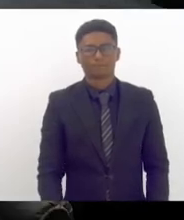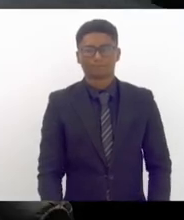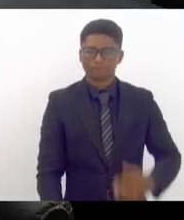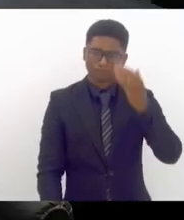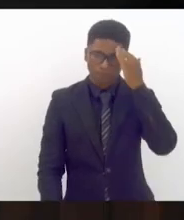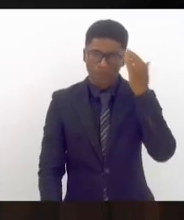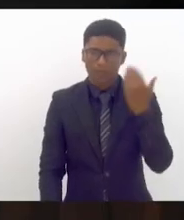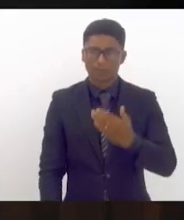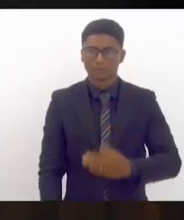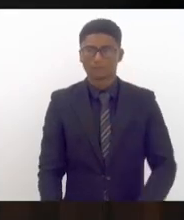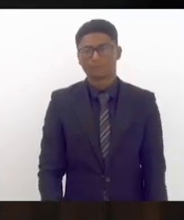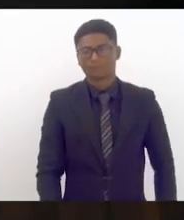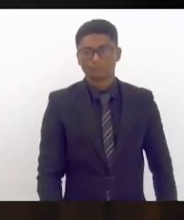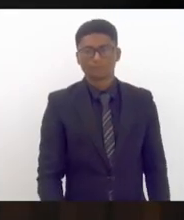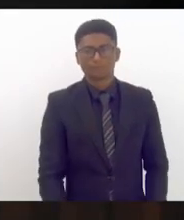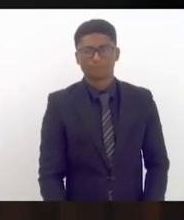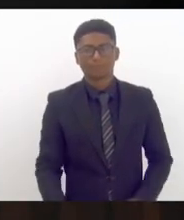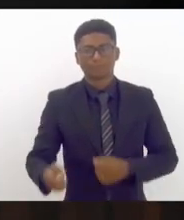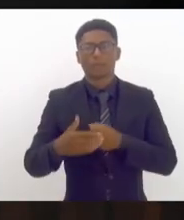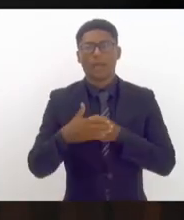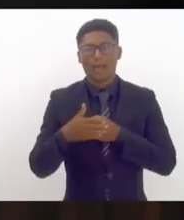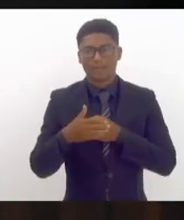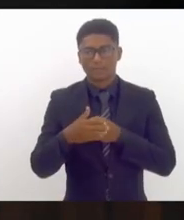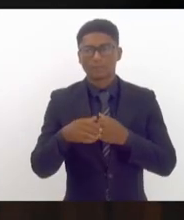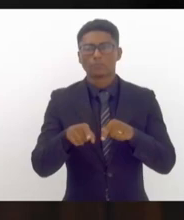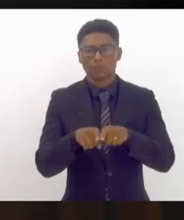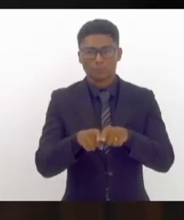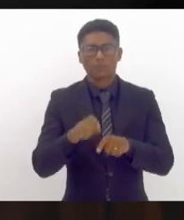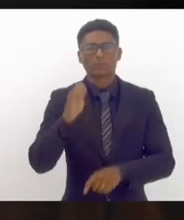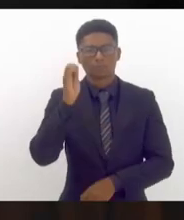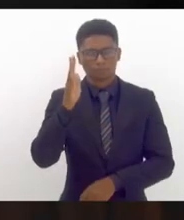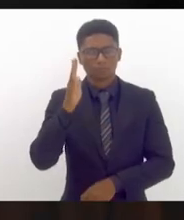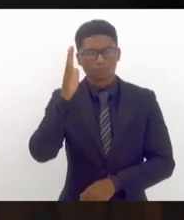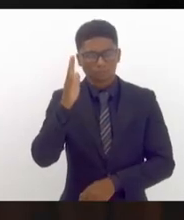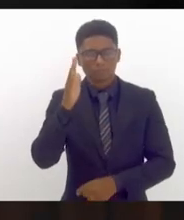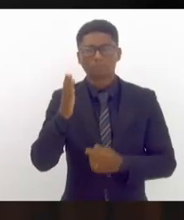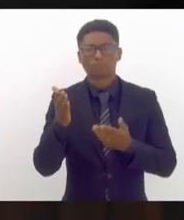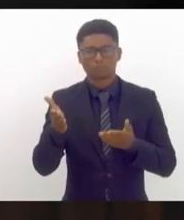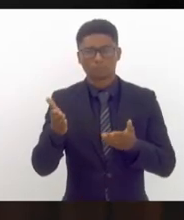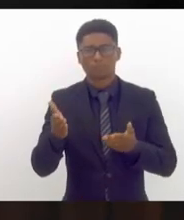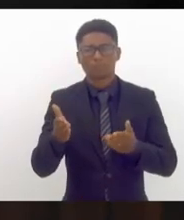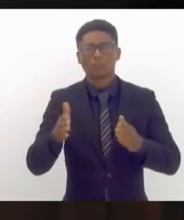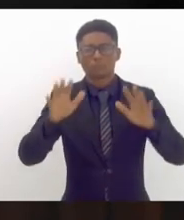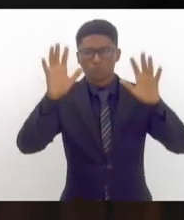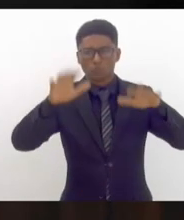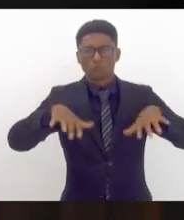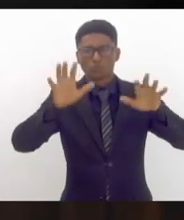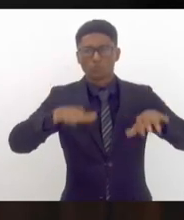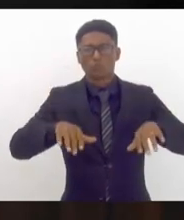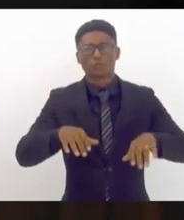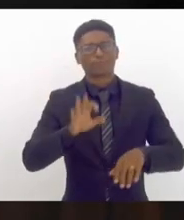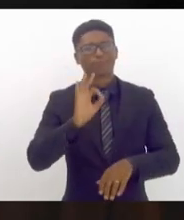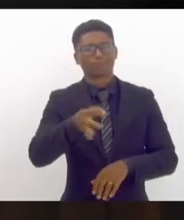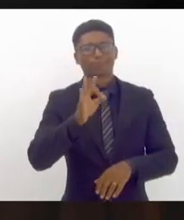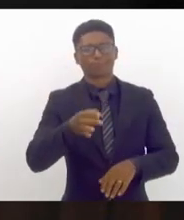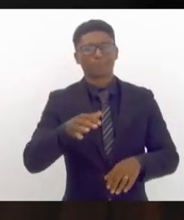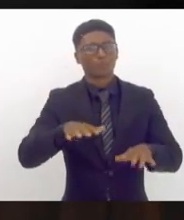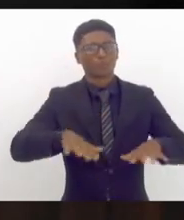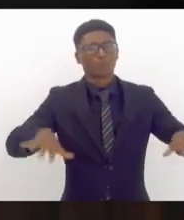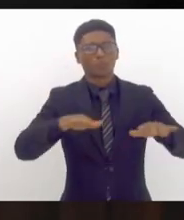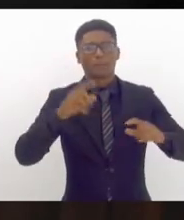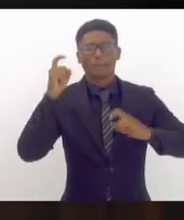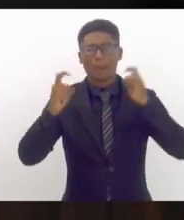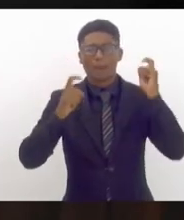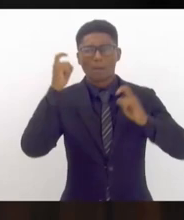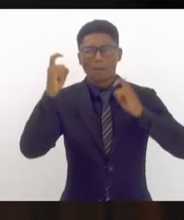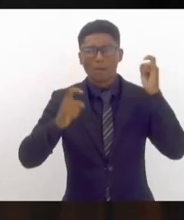Obrigada, deputada, pelo carinho aí e pela exposição. Essas chuvas, de fato, trouxe muita preocupação, que, como foi